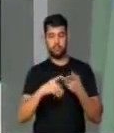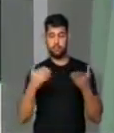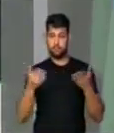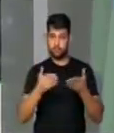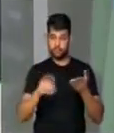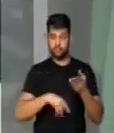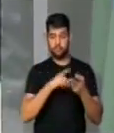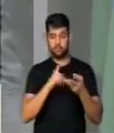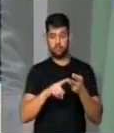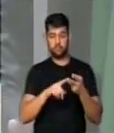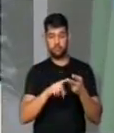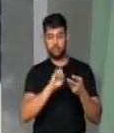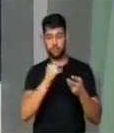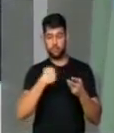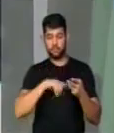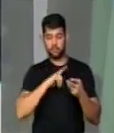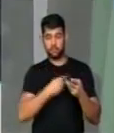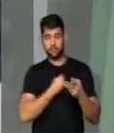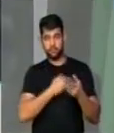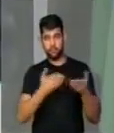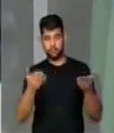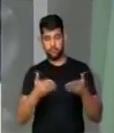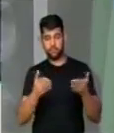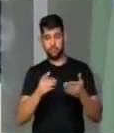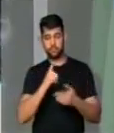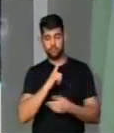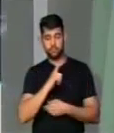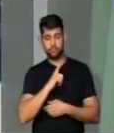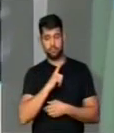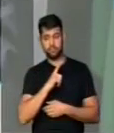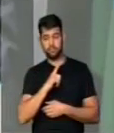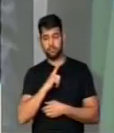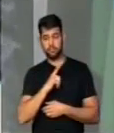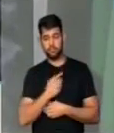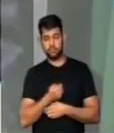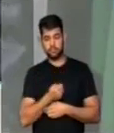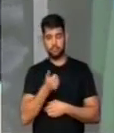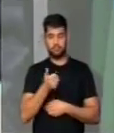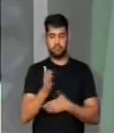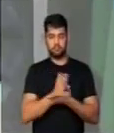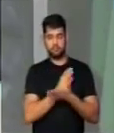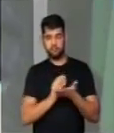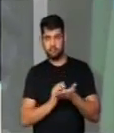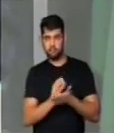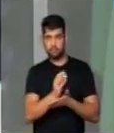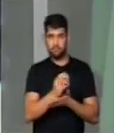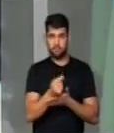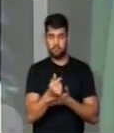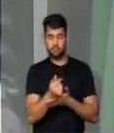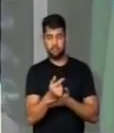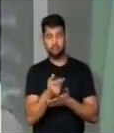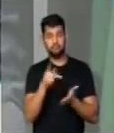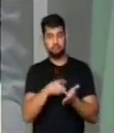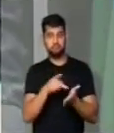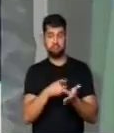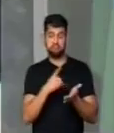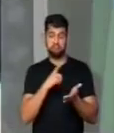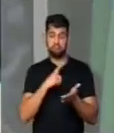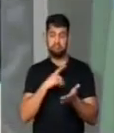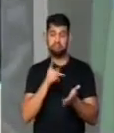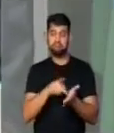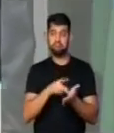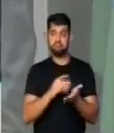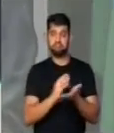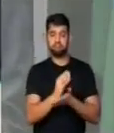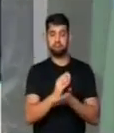Agora, se nós hoje temos pouco a investir, é óbvio que é